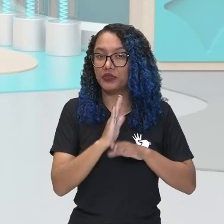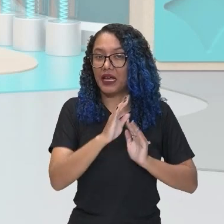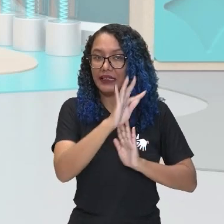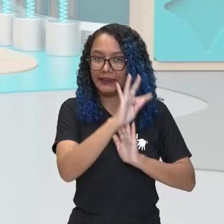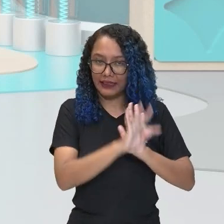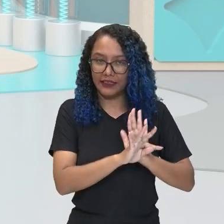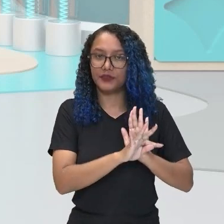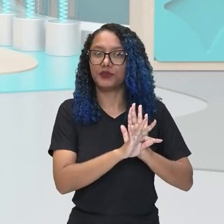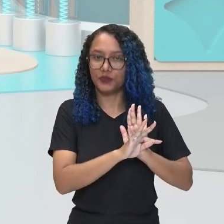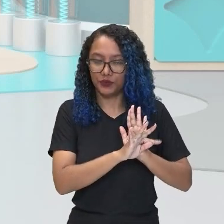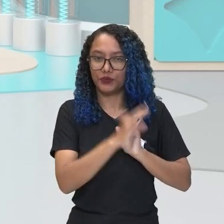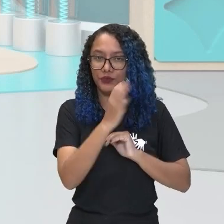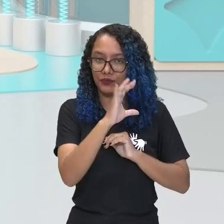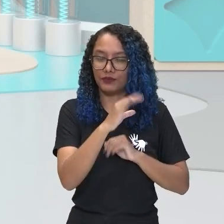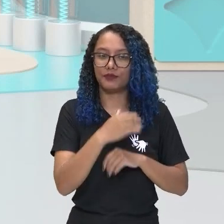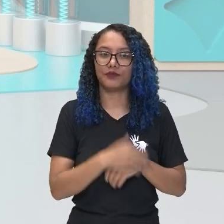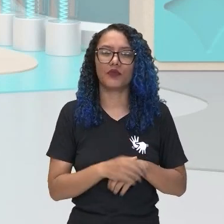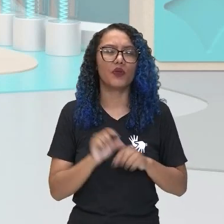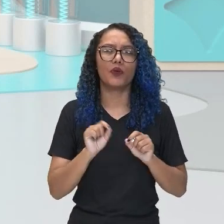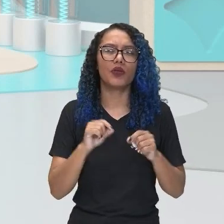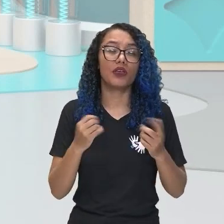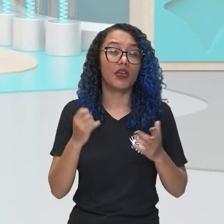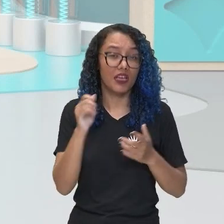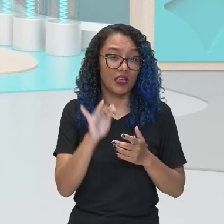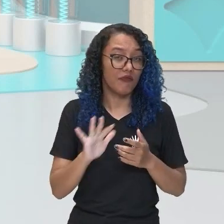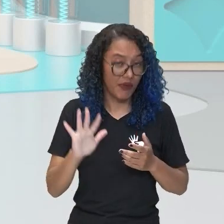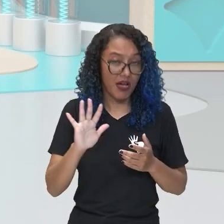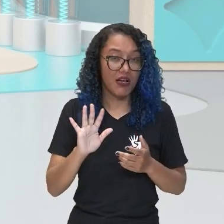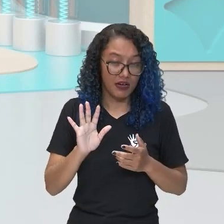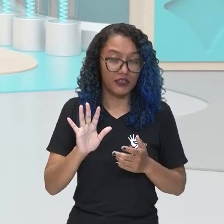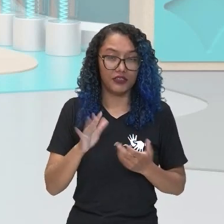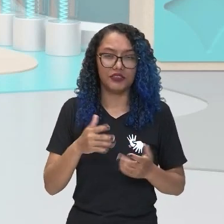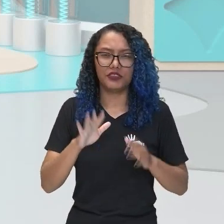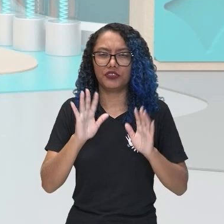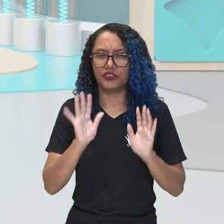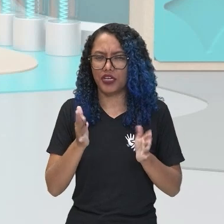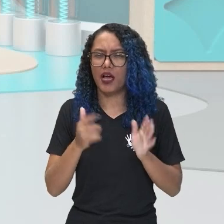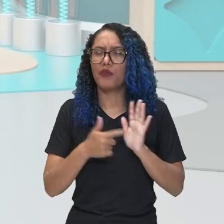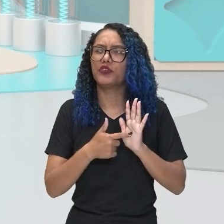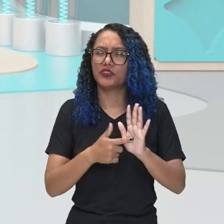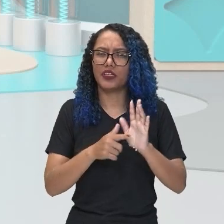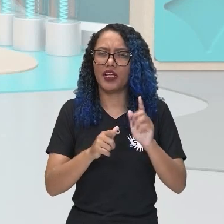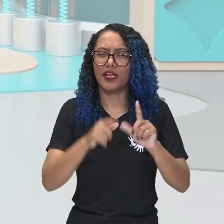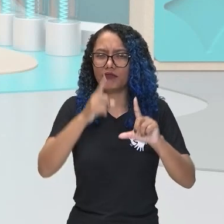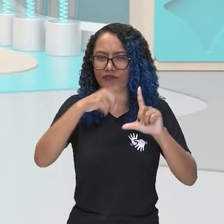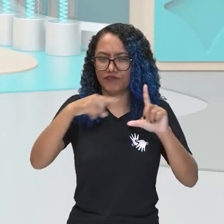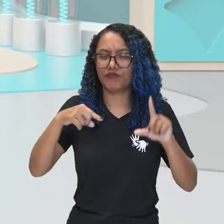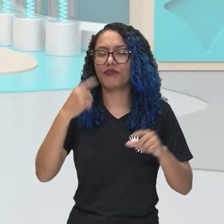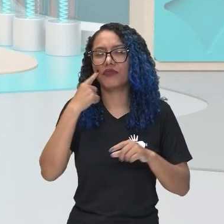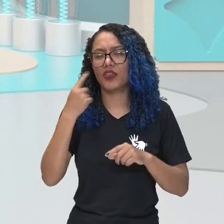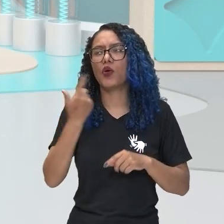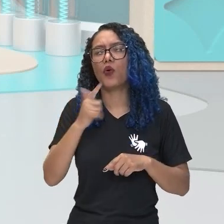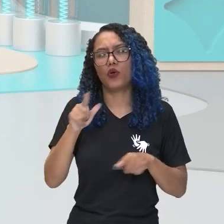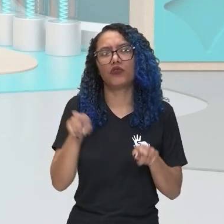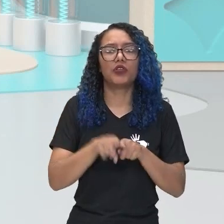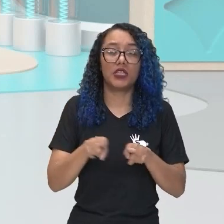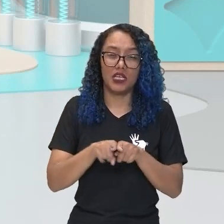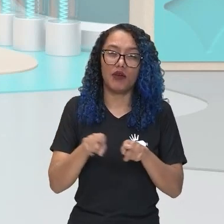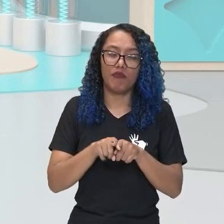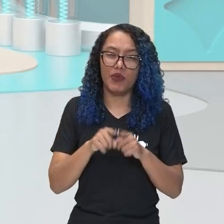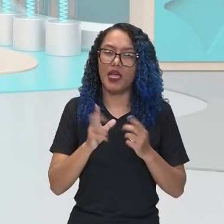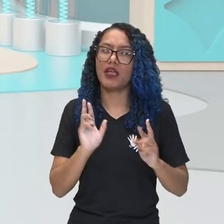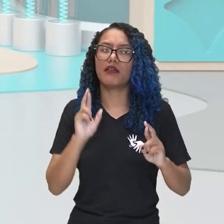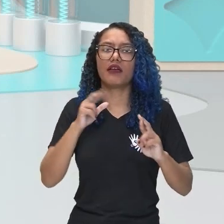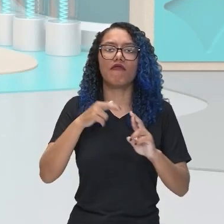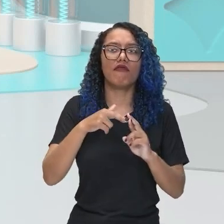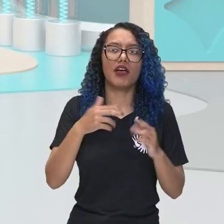científica, que são as imagens. Falamos aqui a respeito do infográfico, também esse é um infográfico a respeito ali das camadas